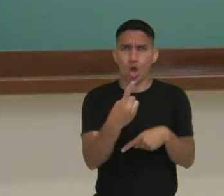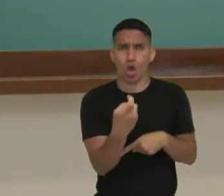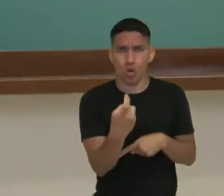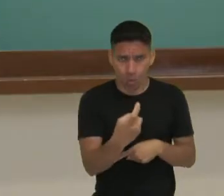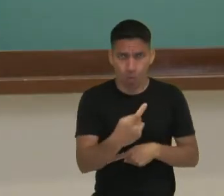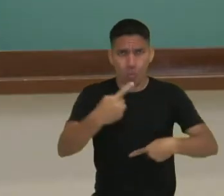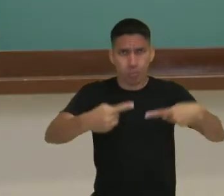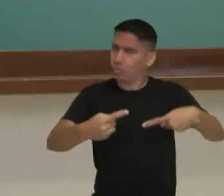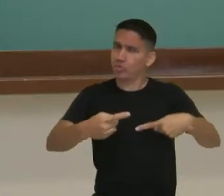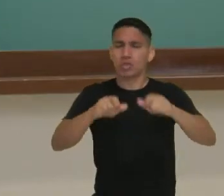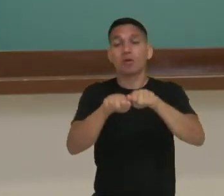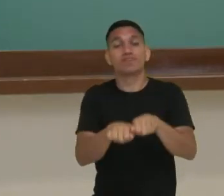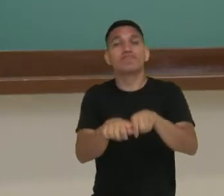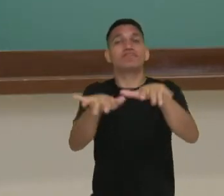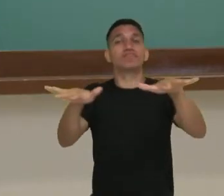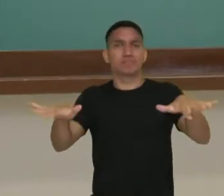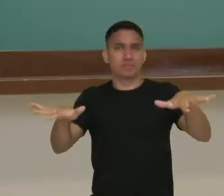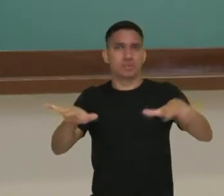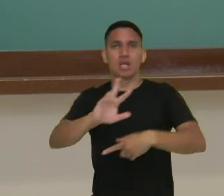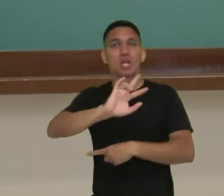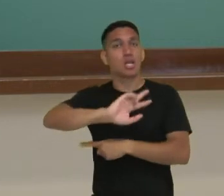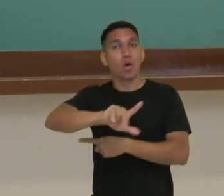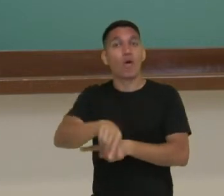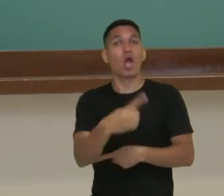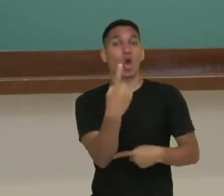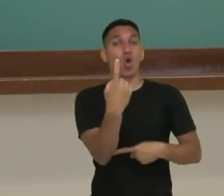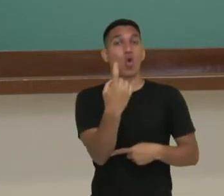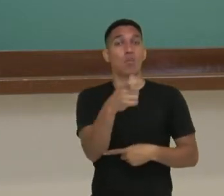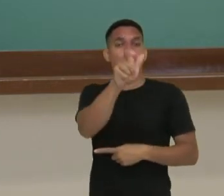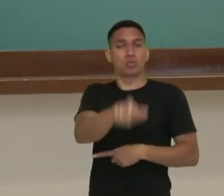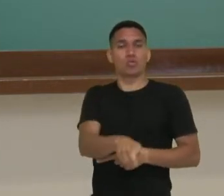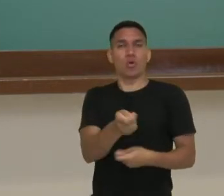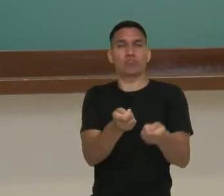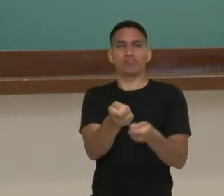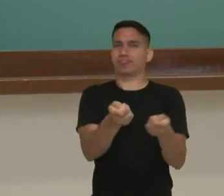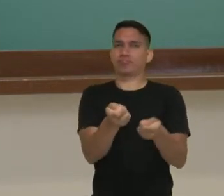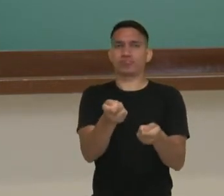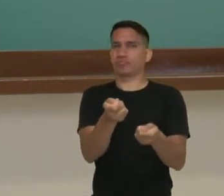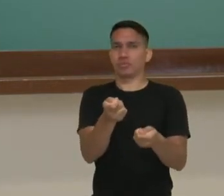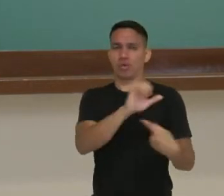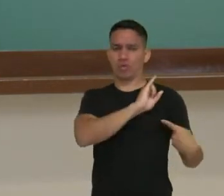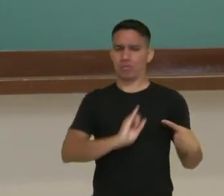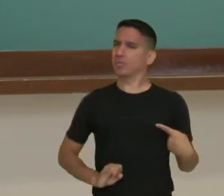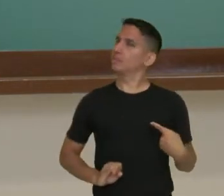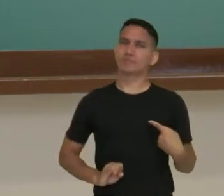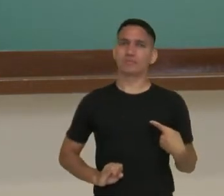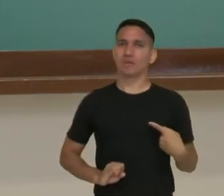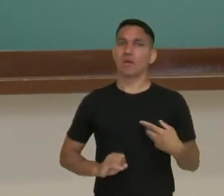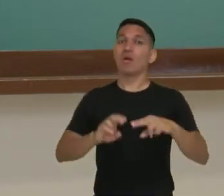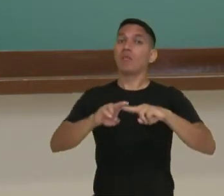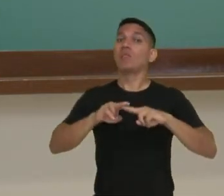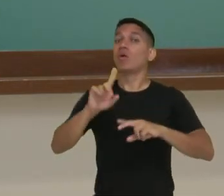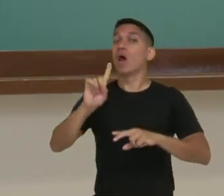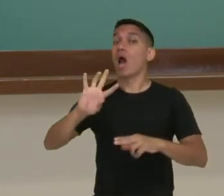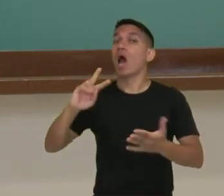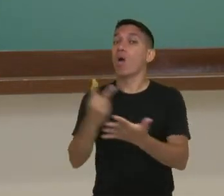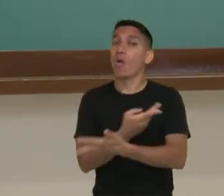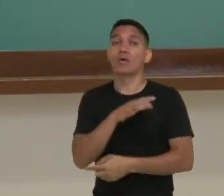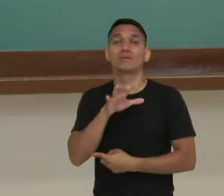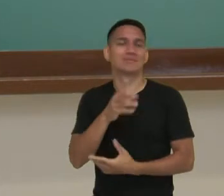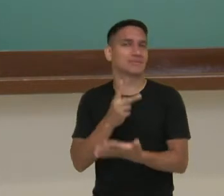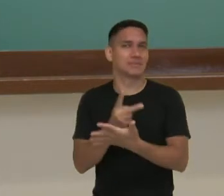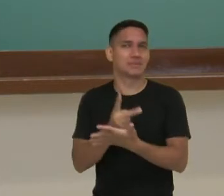a política não ficasse centrada apenas em uma mão, né, num imperador. Isso porque era isso que acontecia. Quando